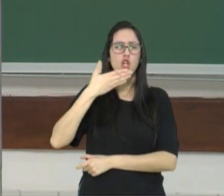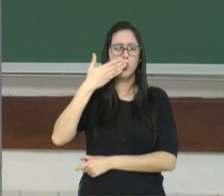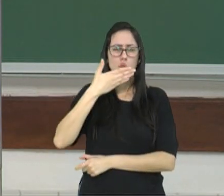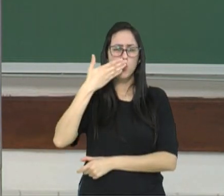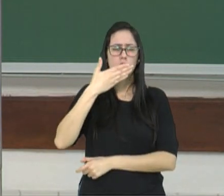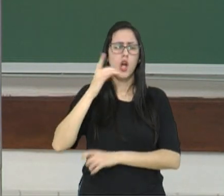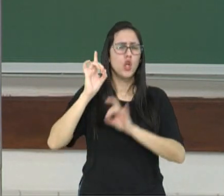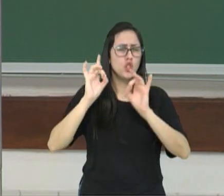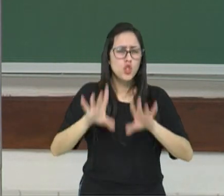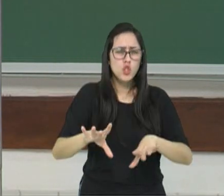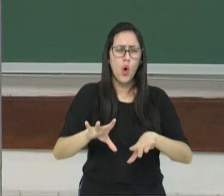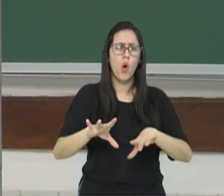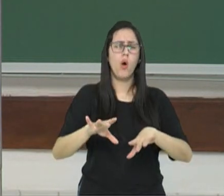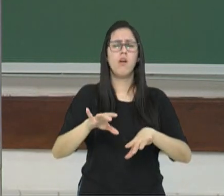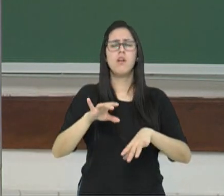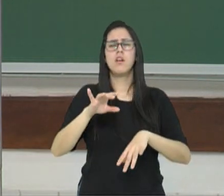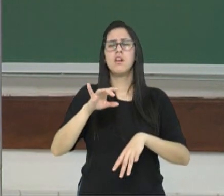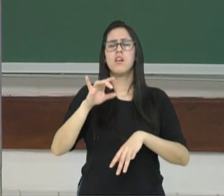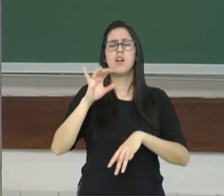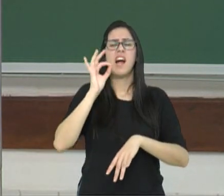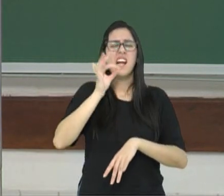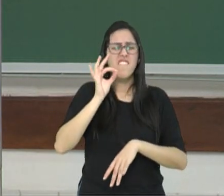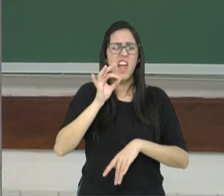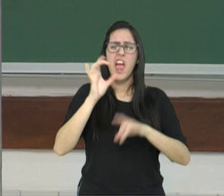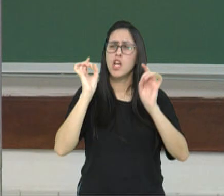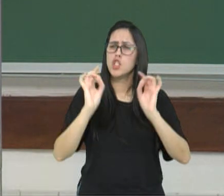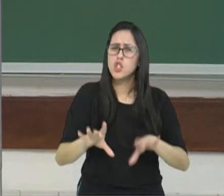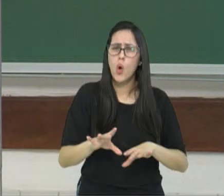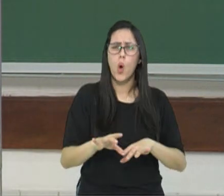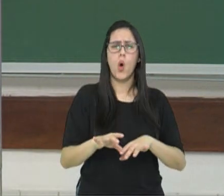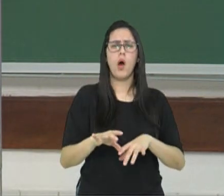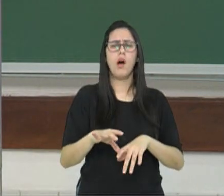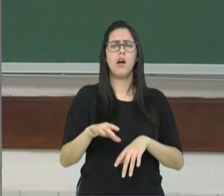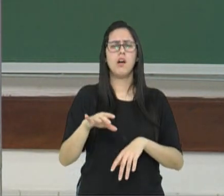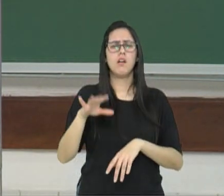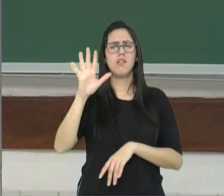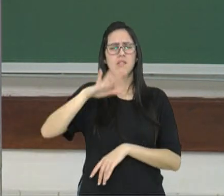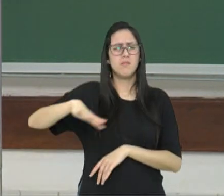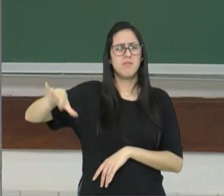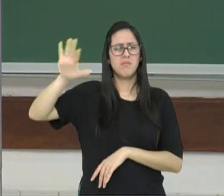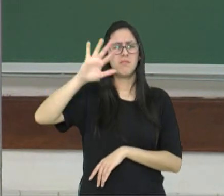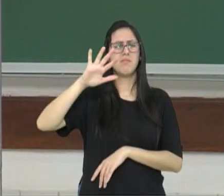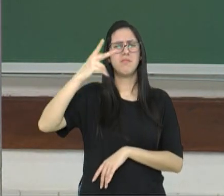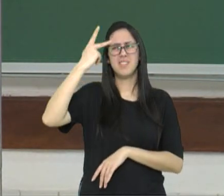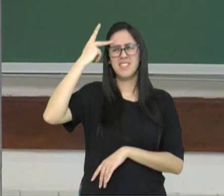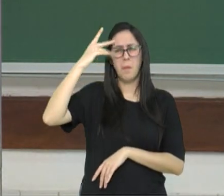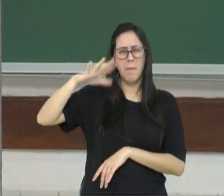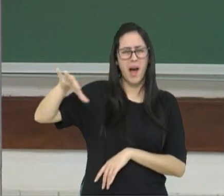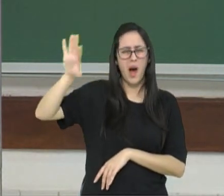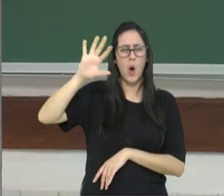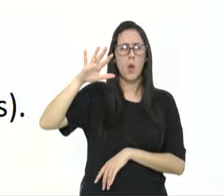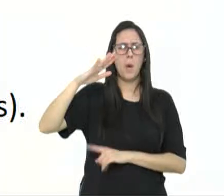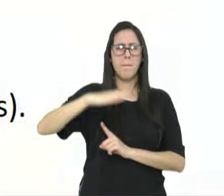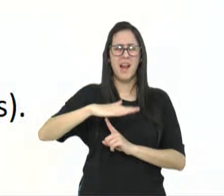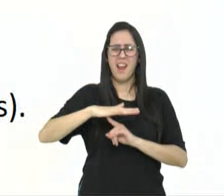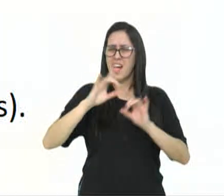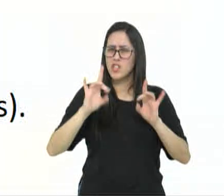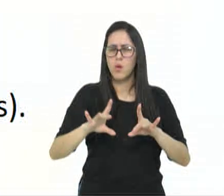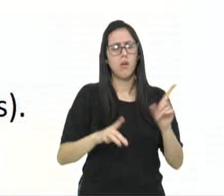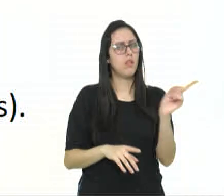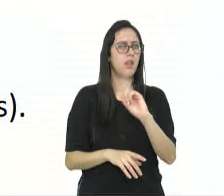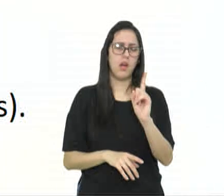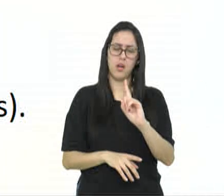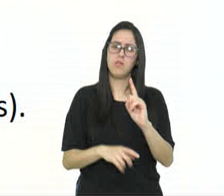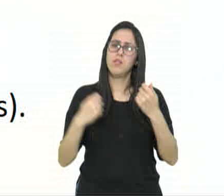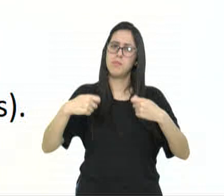as grandes fazendas de café que a gente falou no Sudeste e no Norte do Paraná. Vamos lembrar que ele era alemão, por